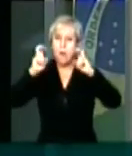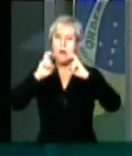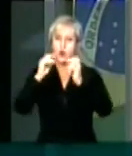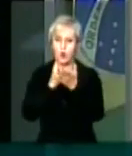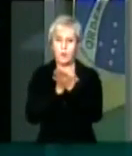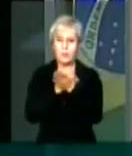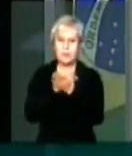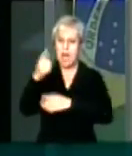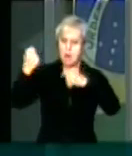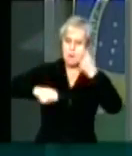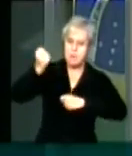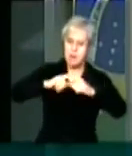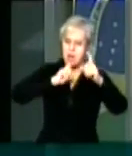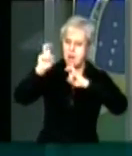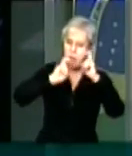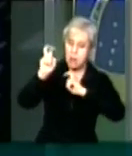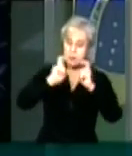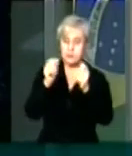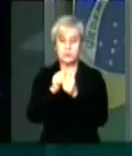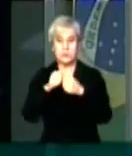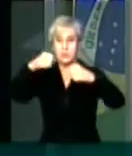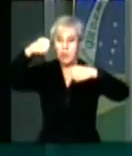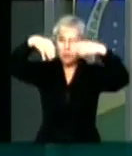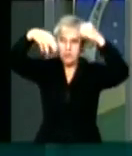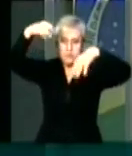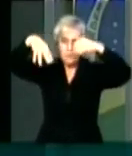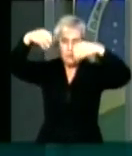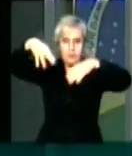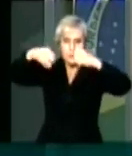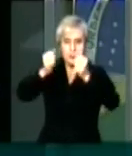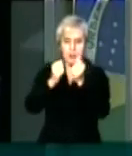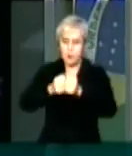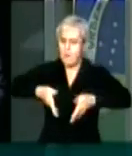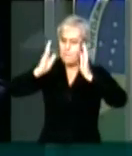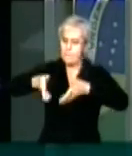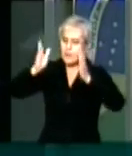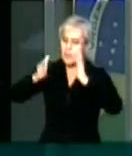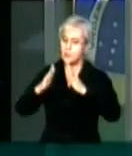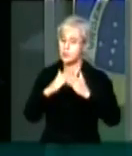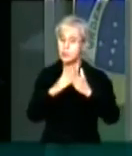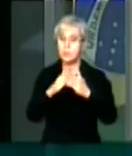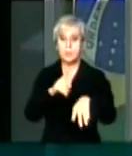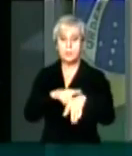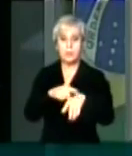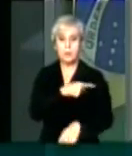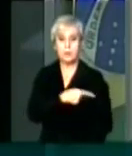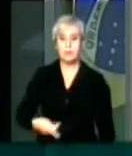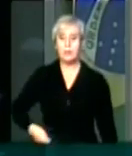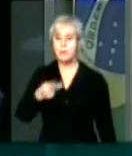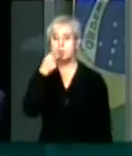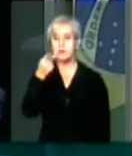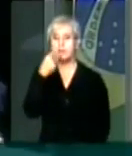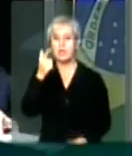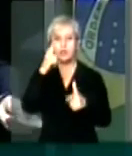as panelas começaram a bater, as luzes começaram a piscar quando a presidente veio falar